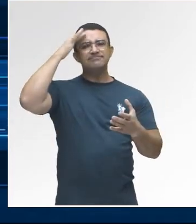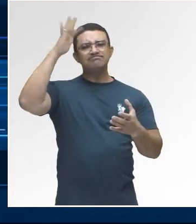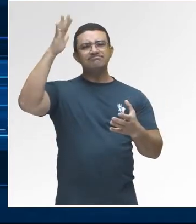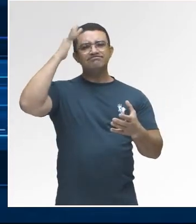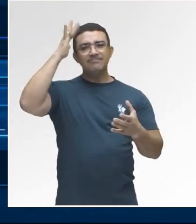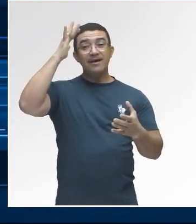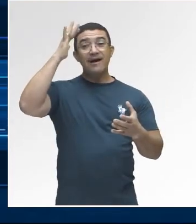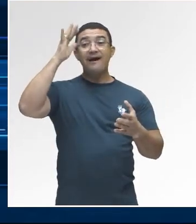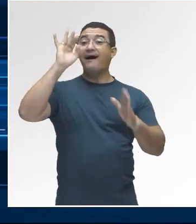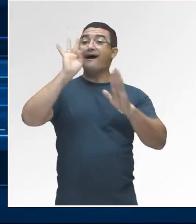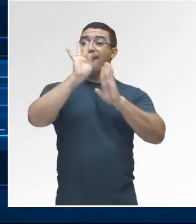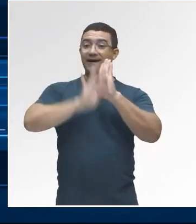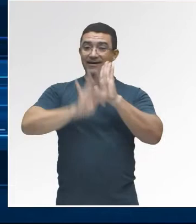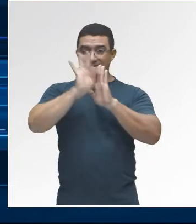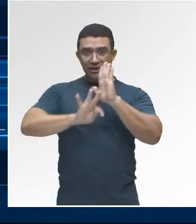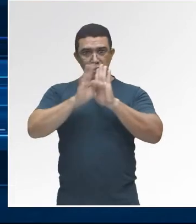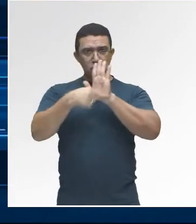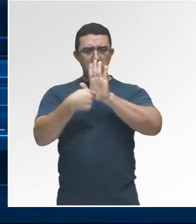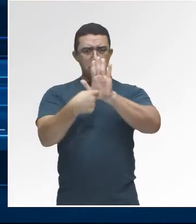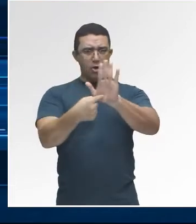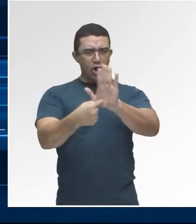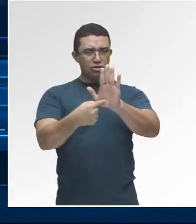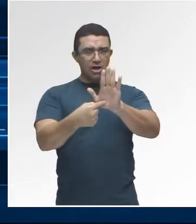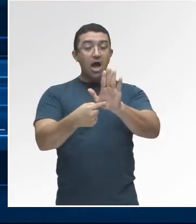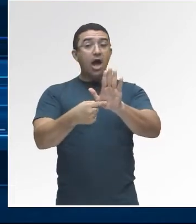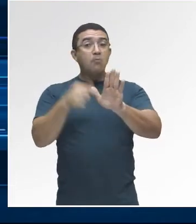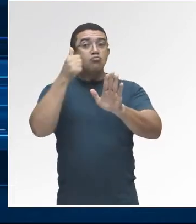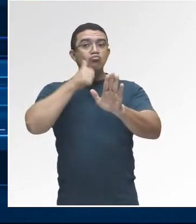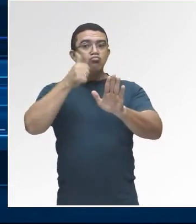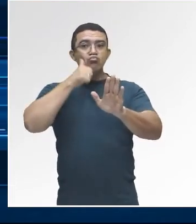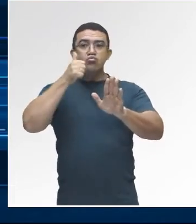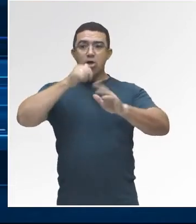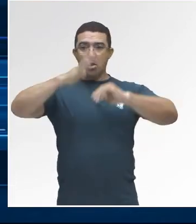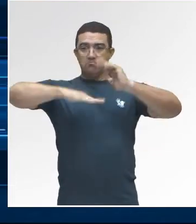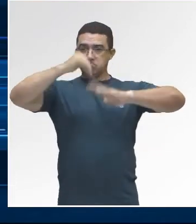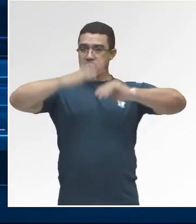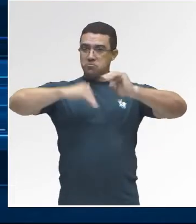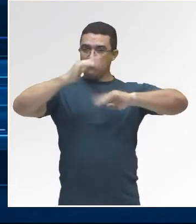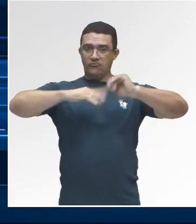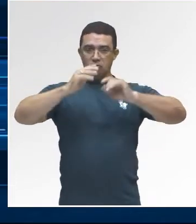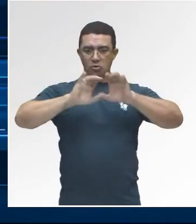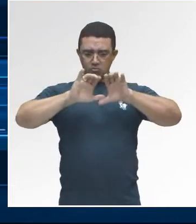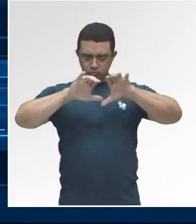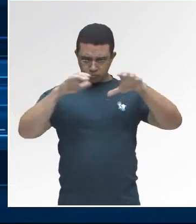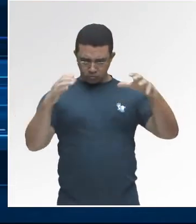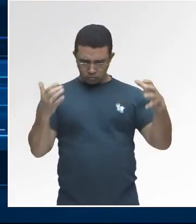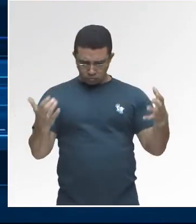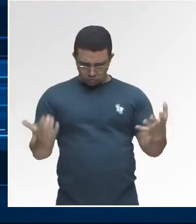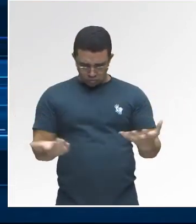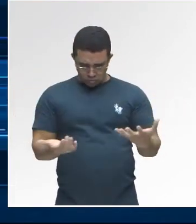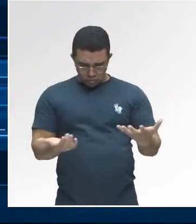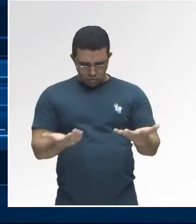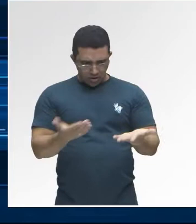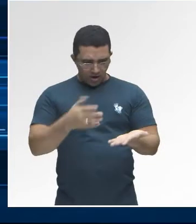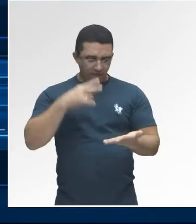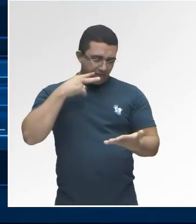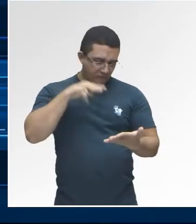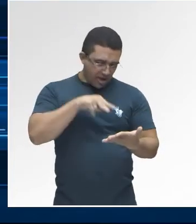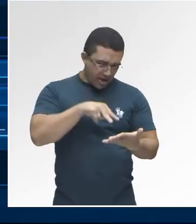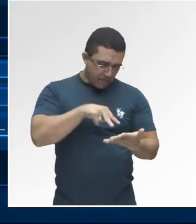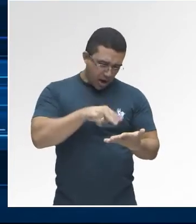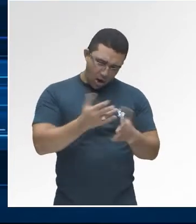tem alguma coisa a ver com a cigana, com ler o futuro, ler as mãos, que as ciganas fazem isso,